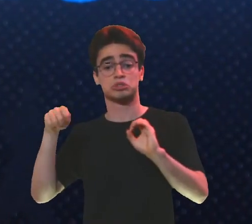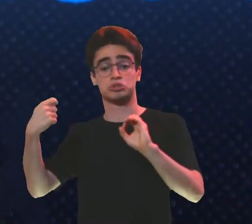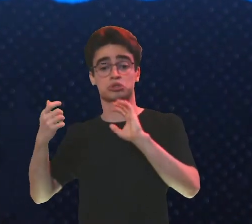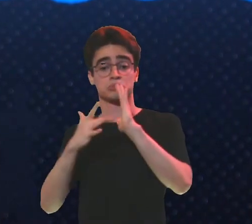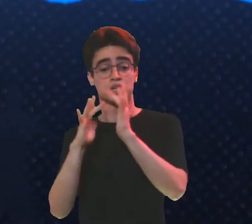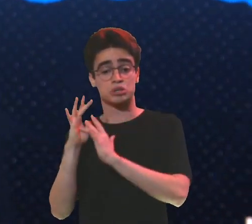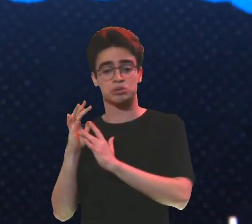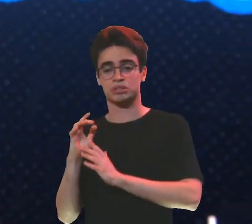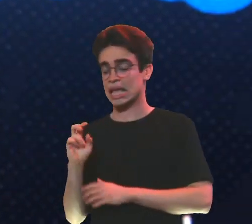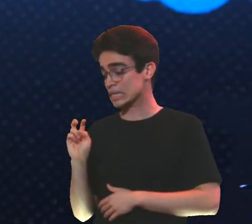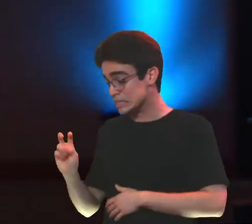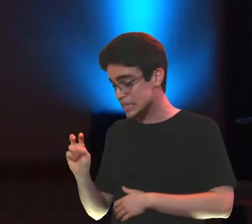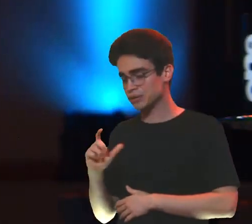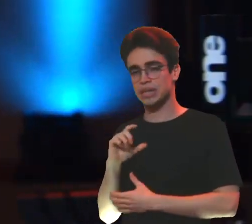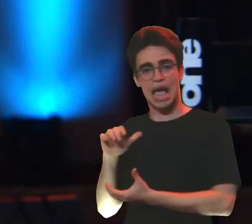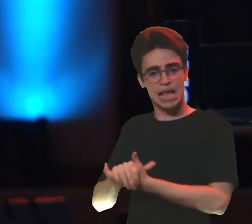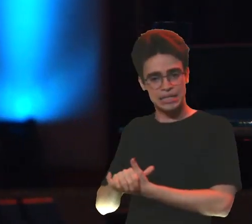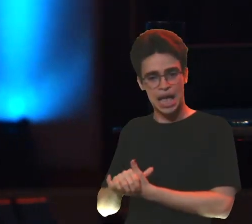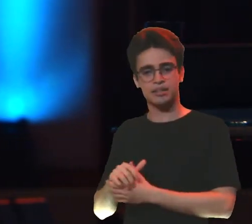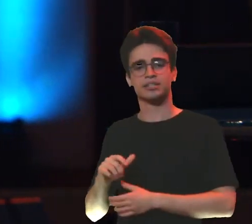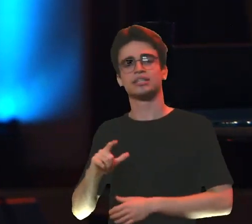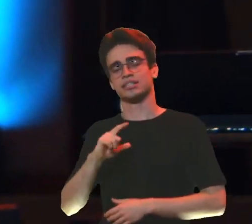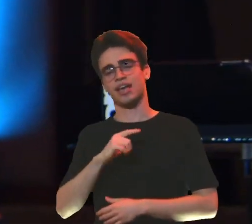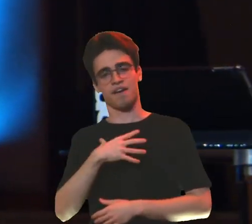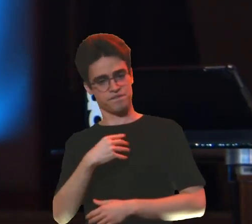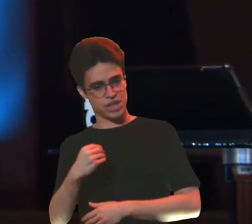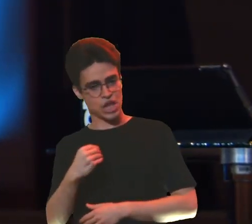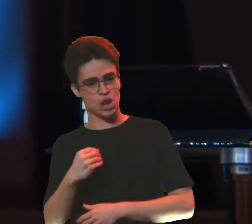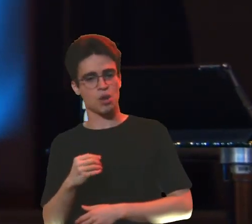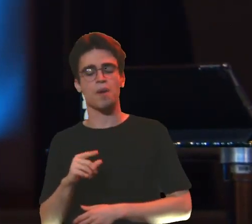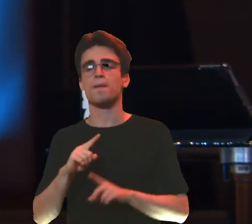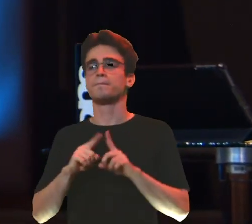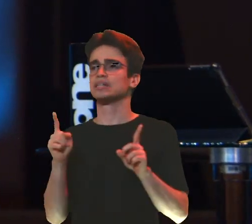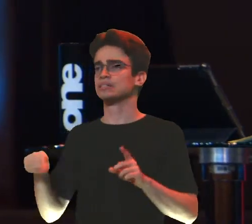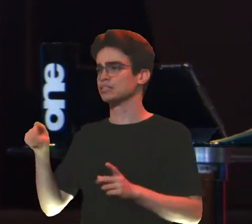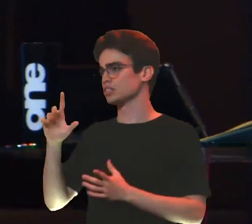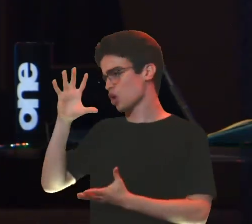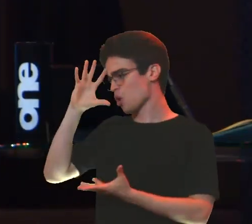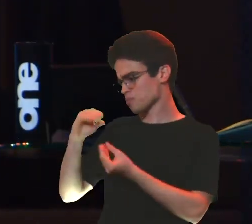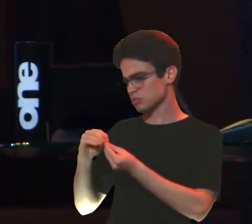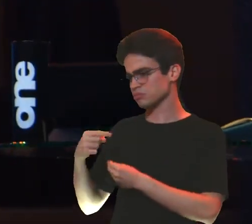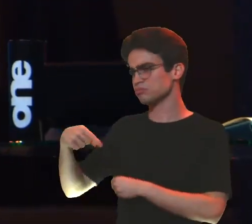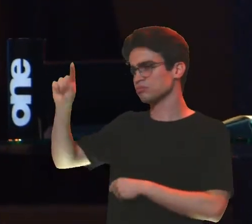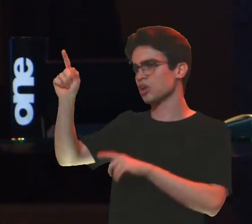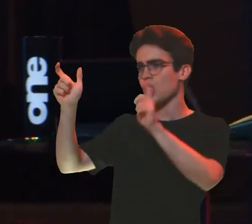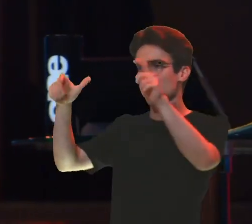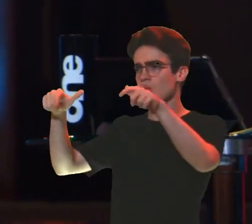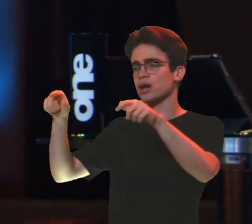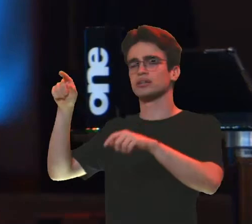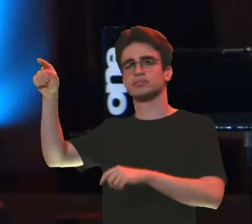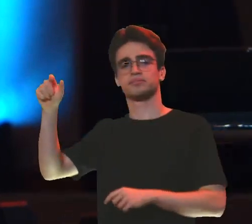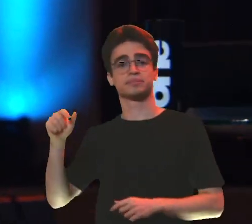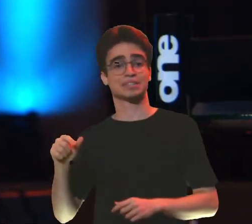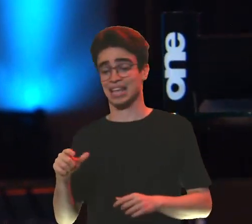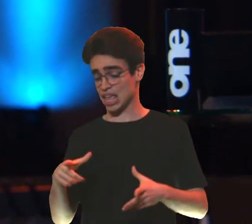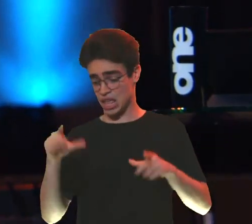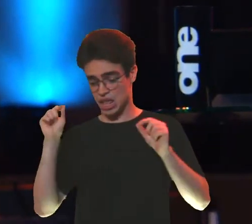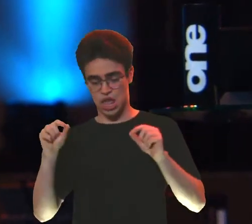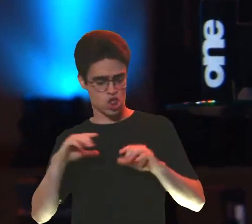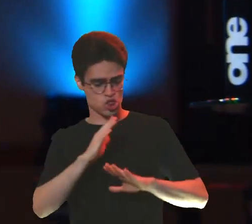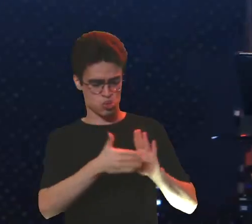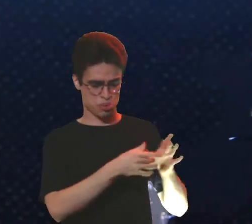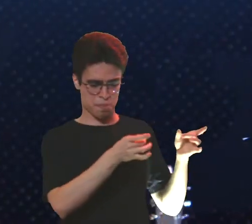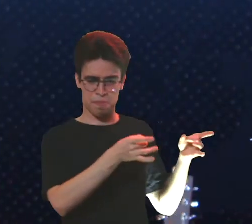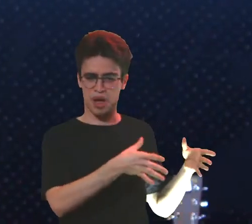5 casados, tinham filhos, mas entenderam que eles precisavam ir para essa tribo. Decidiram, deixaram tudo para trás e